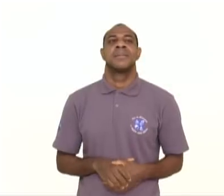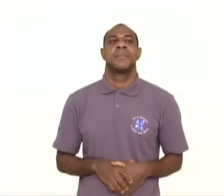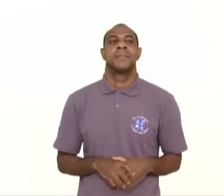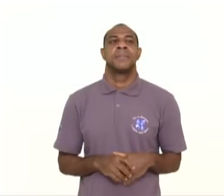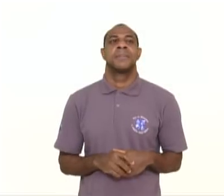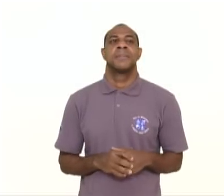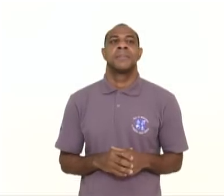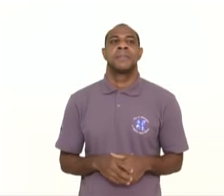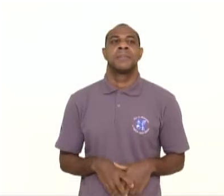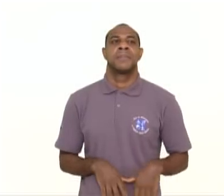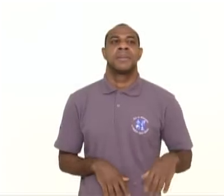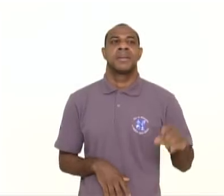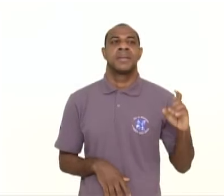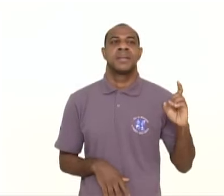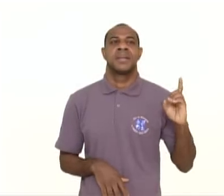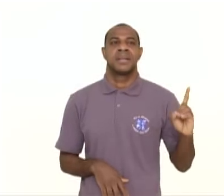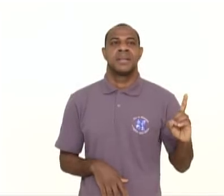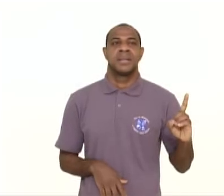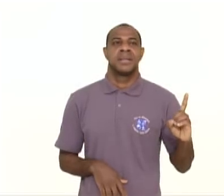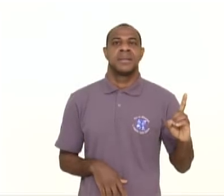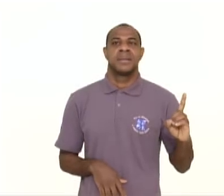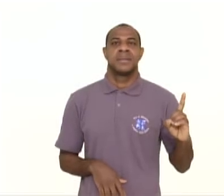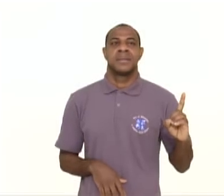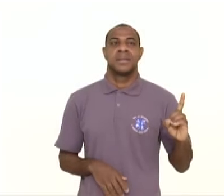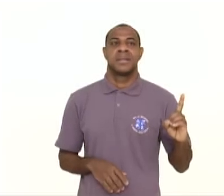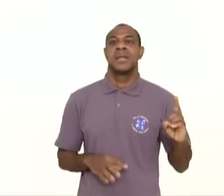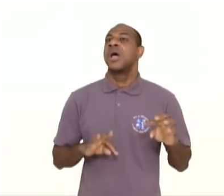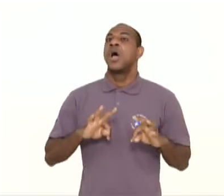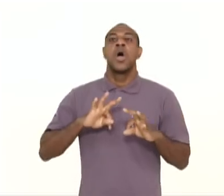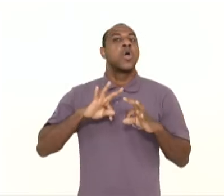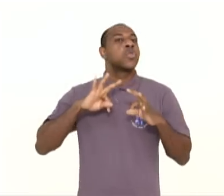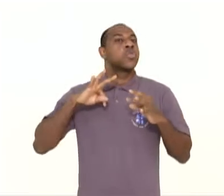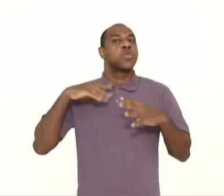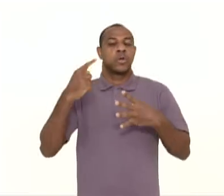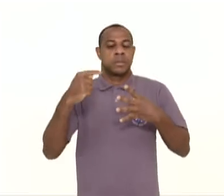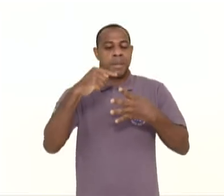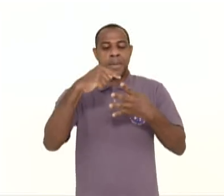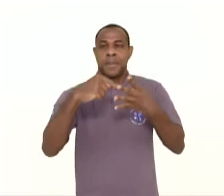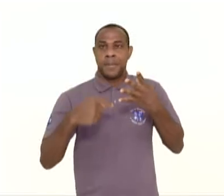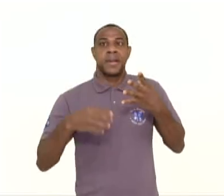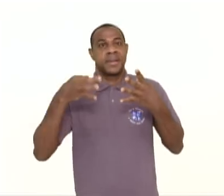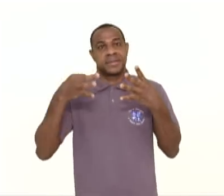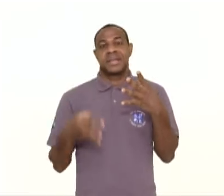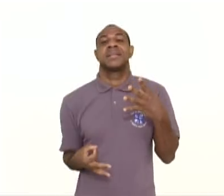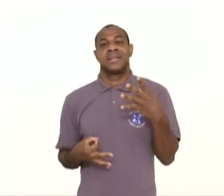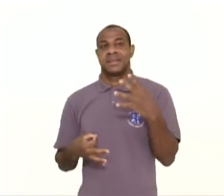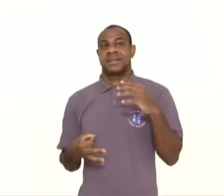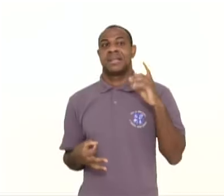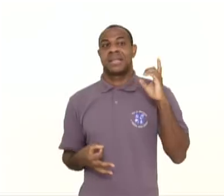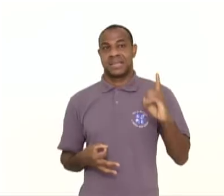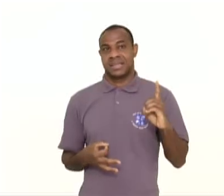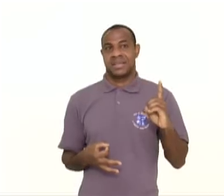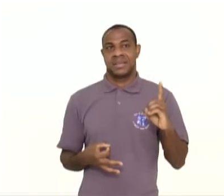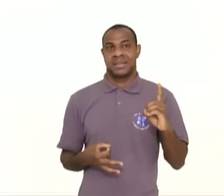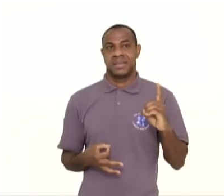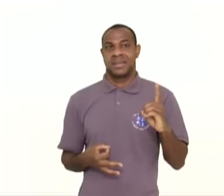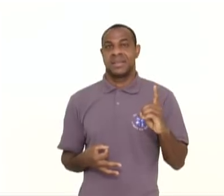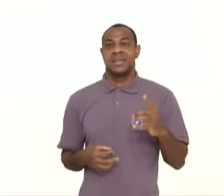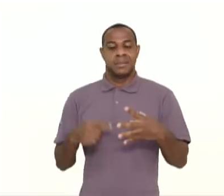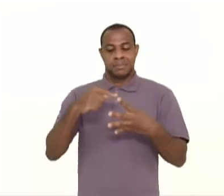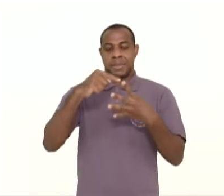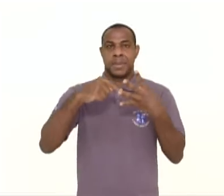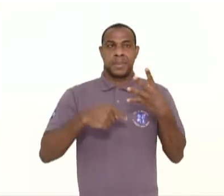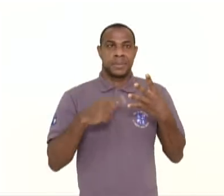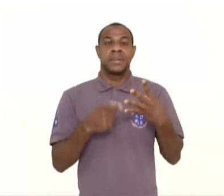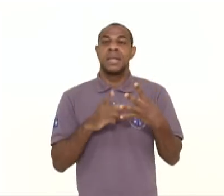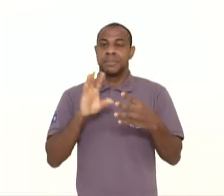letra D. Então, letra D fala o quê? Que todas essas alternativas estão corretas. Então, dentro do jogo da imitação, esses objetivos, todos eles